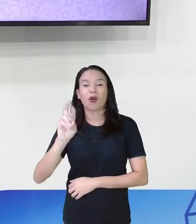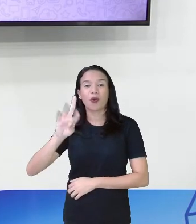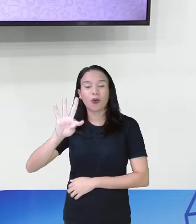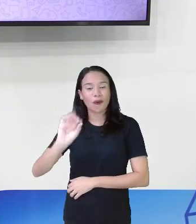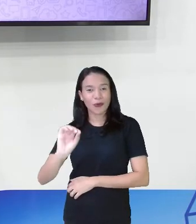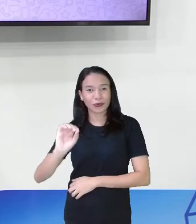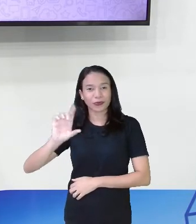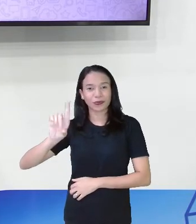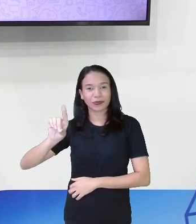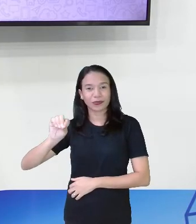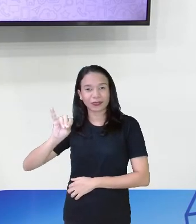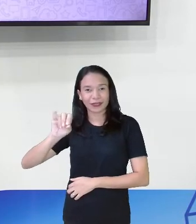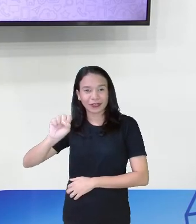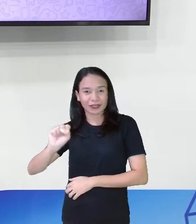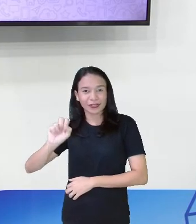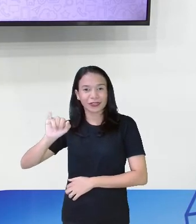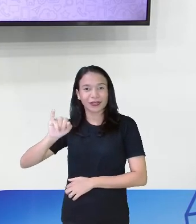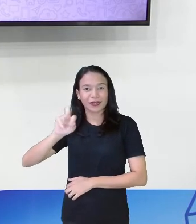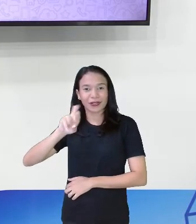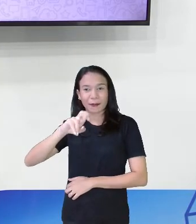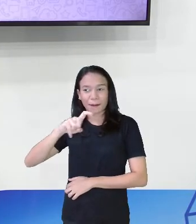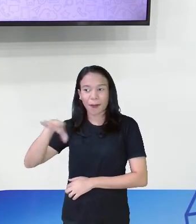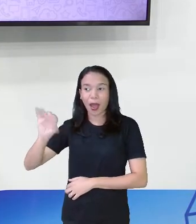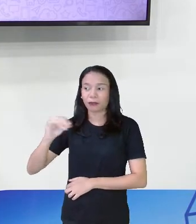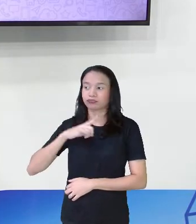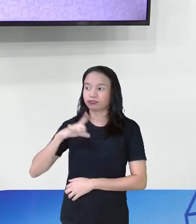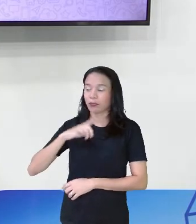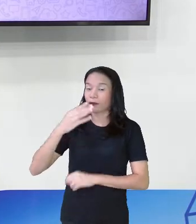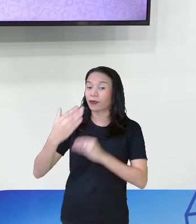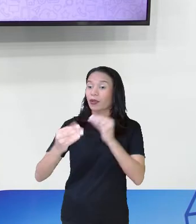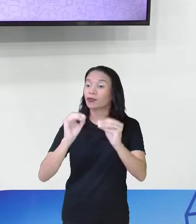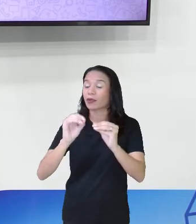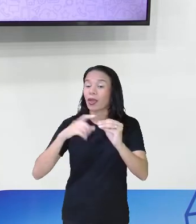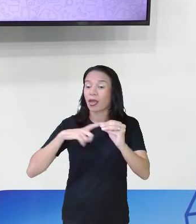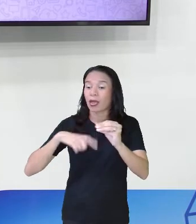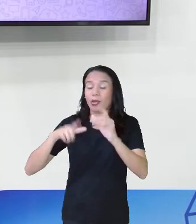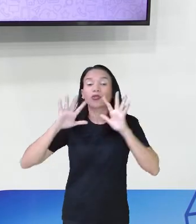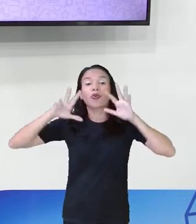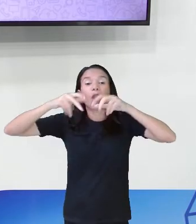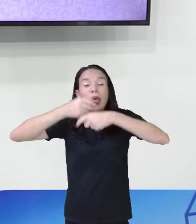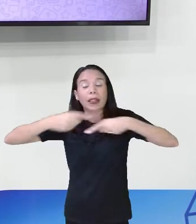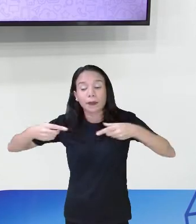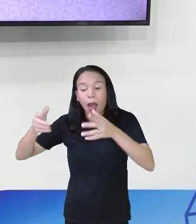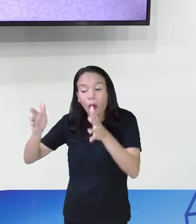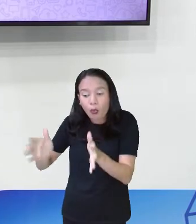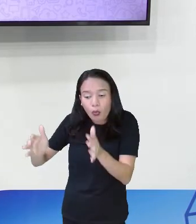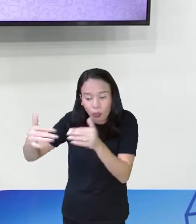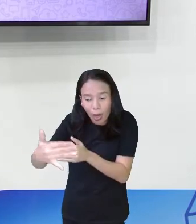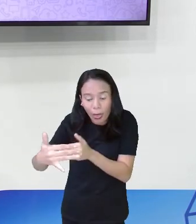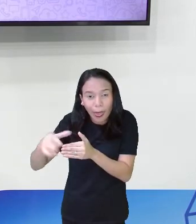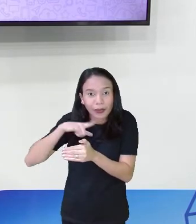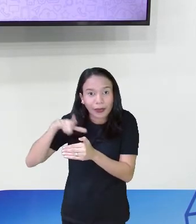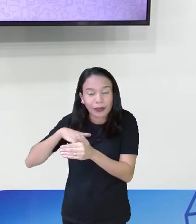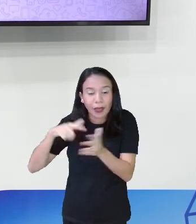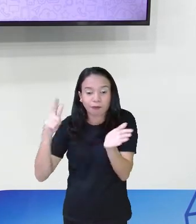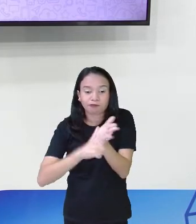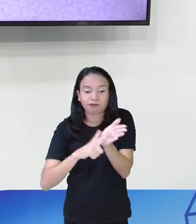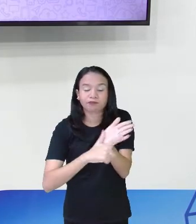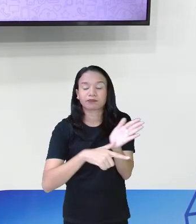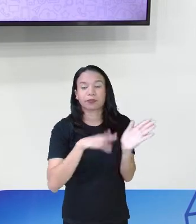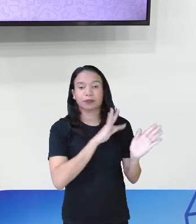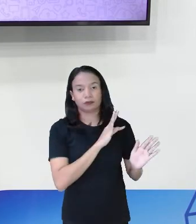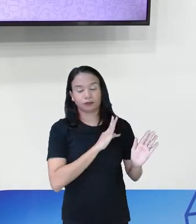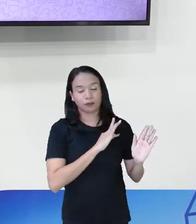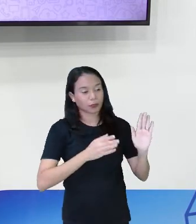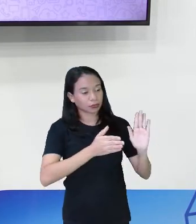é? De cada lado, de cada jaula do animal, de cada habitat que o animal está, nós temos uma ficha